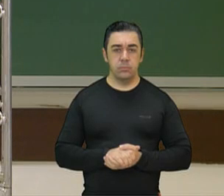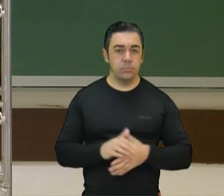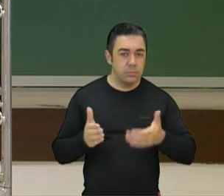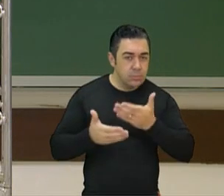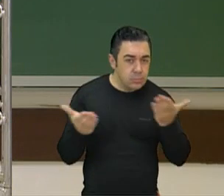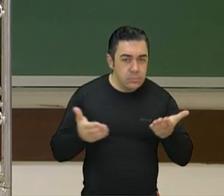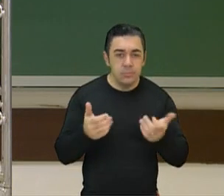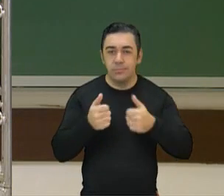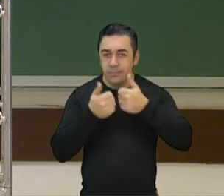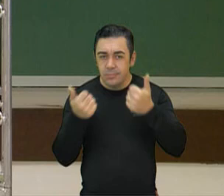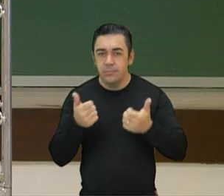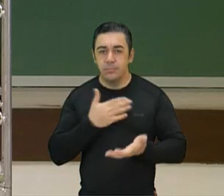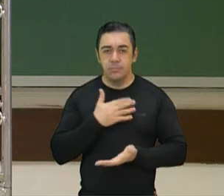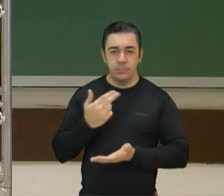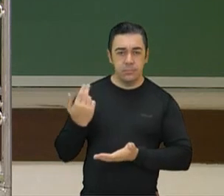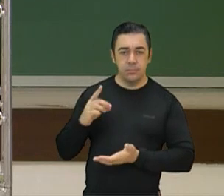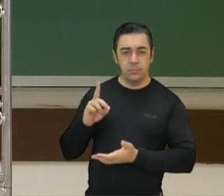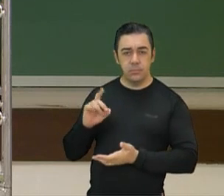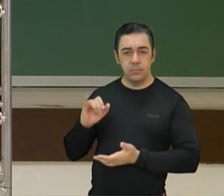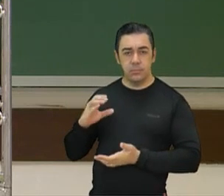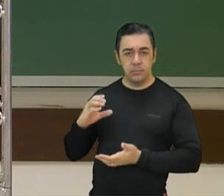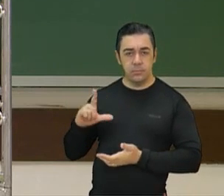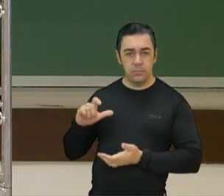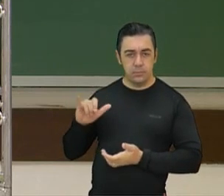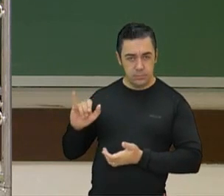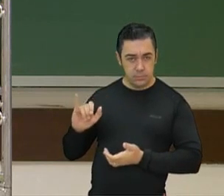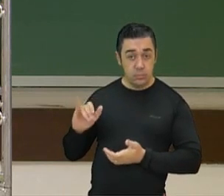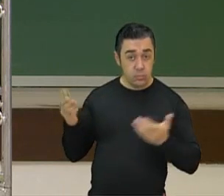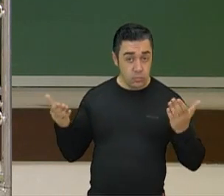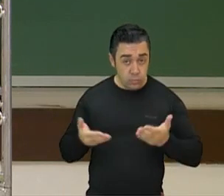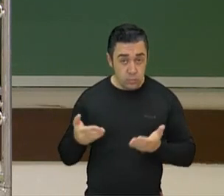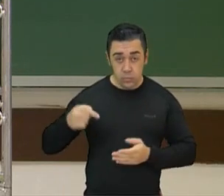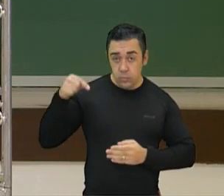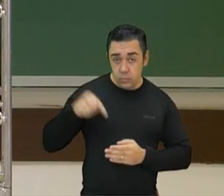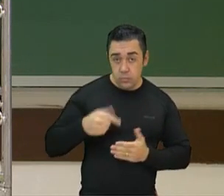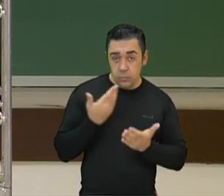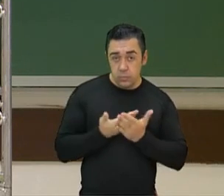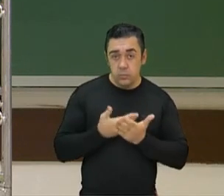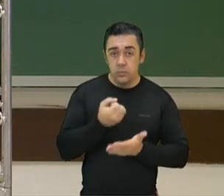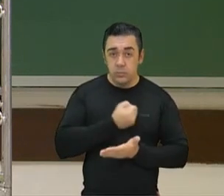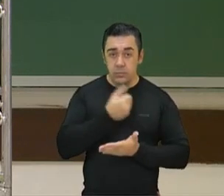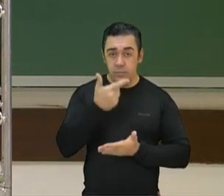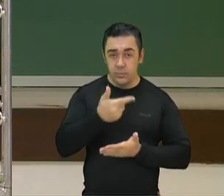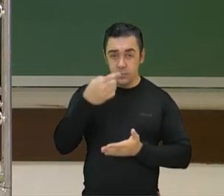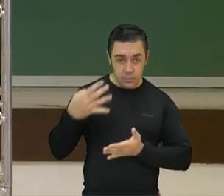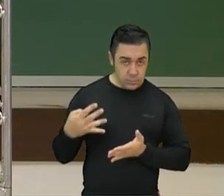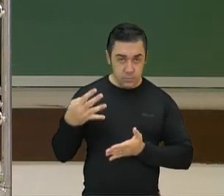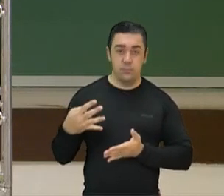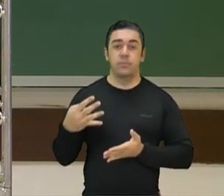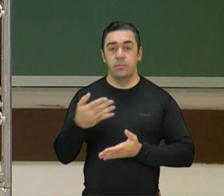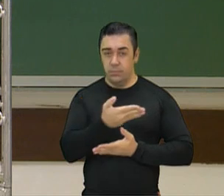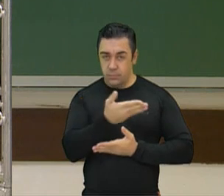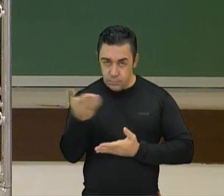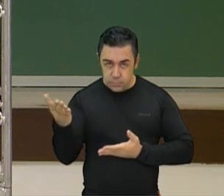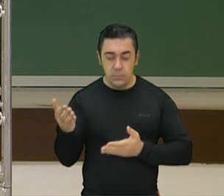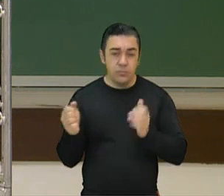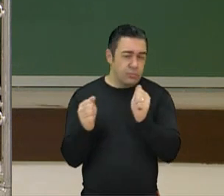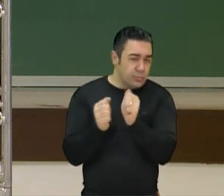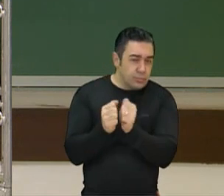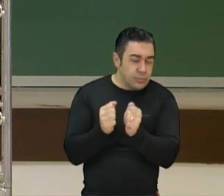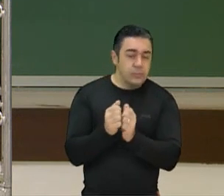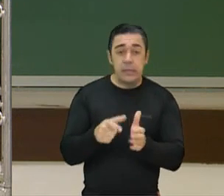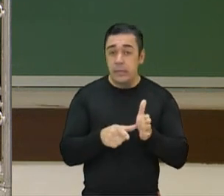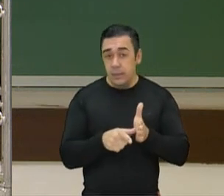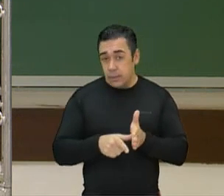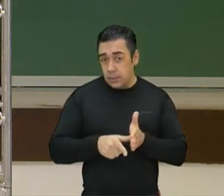Olá pessoal, meu nome é Diclei Henrique. Estamos hoje aqui para trabalhar a aula de número 24 com vocês. E antes da